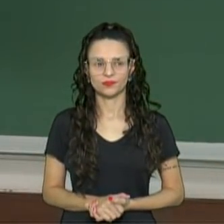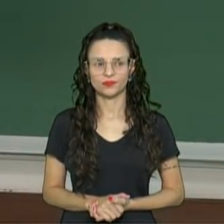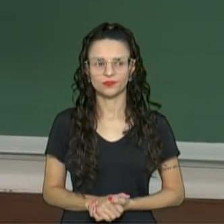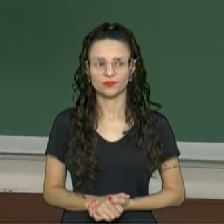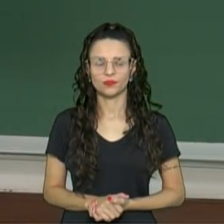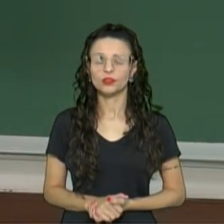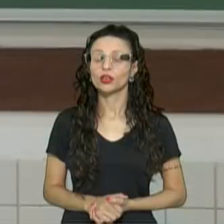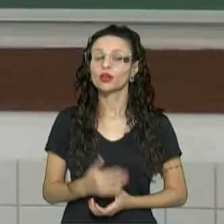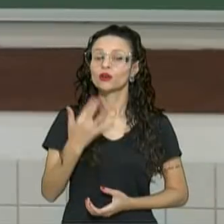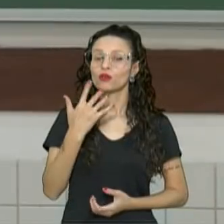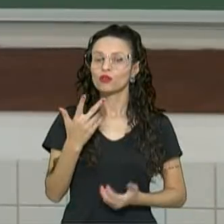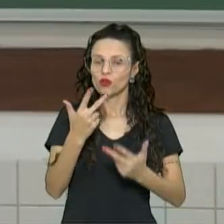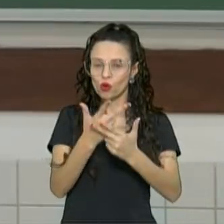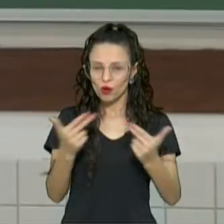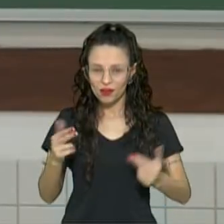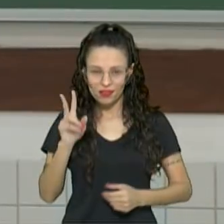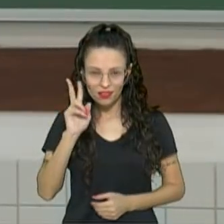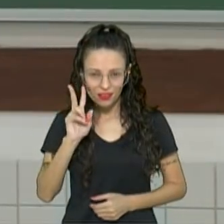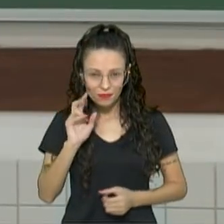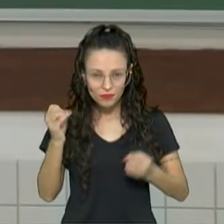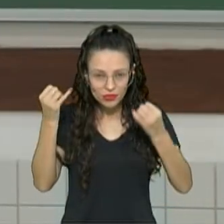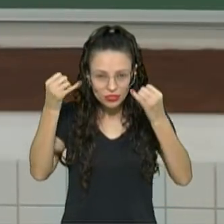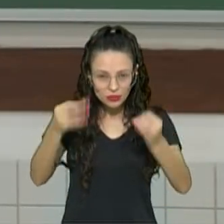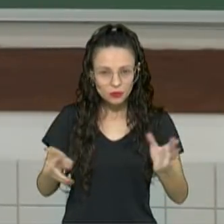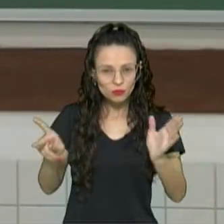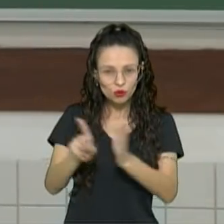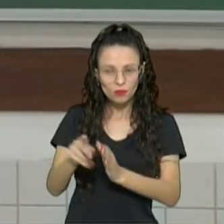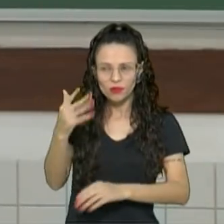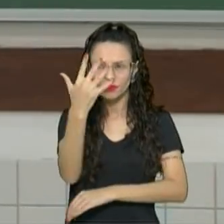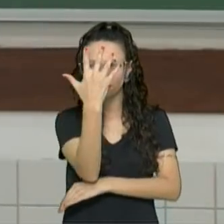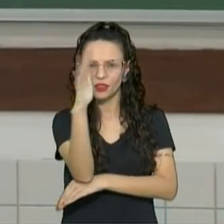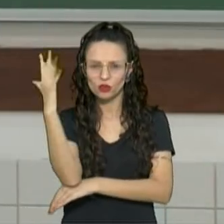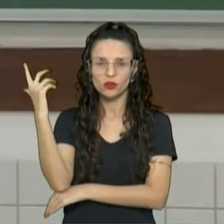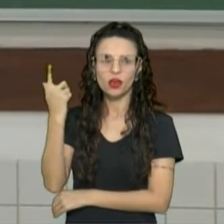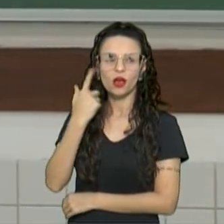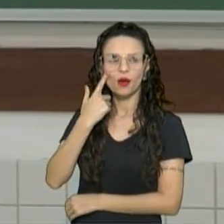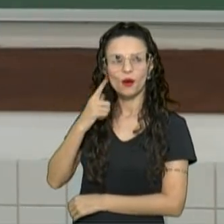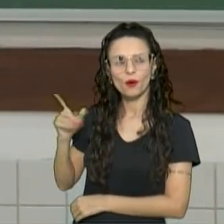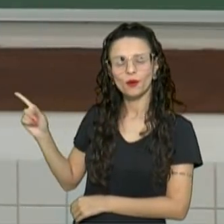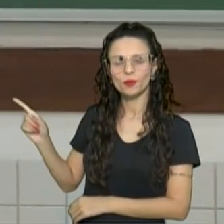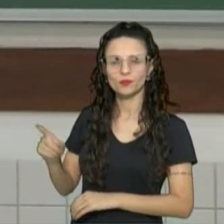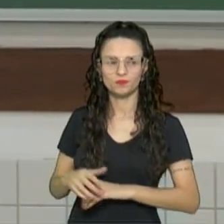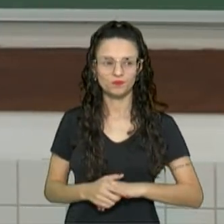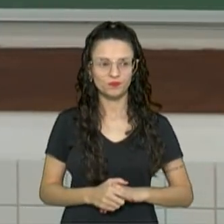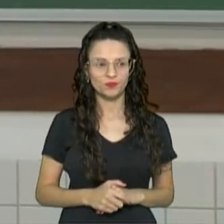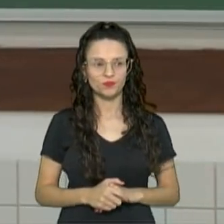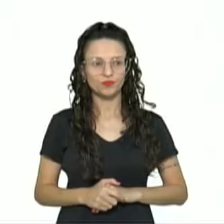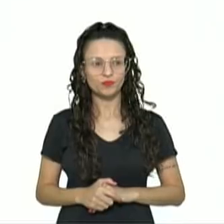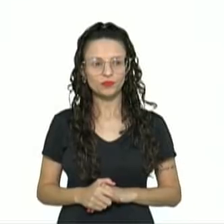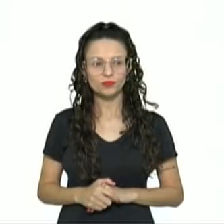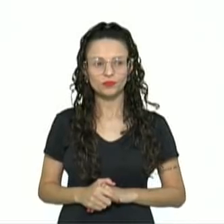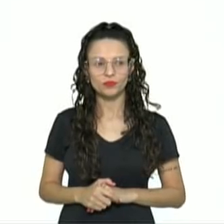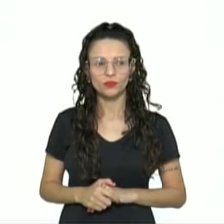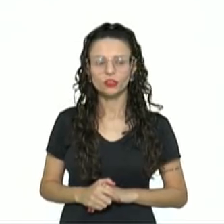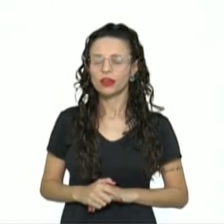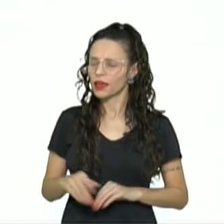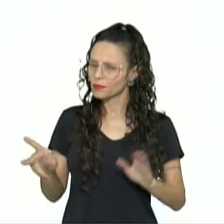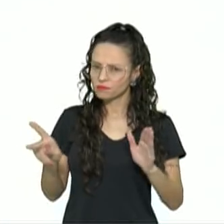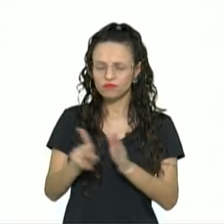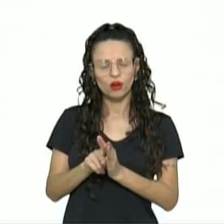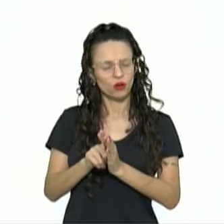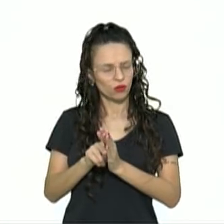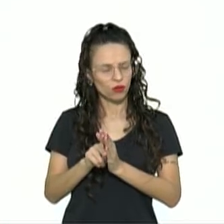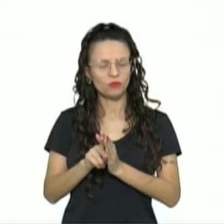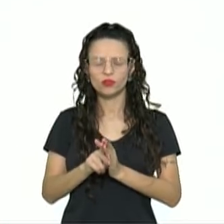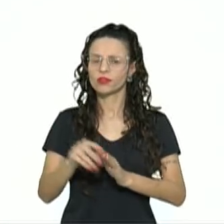As cores, né? Lembra que a professora falou que são tiradas na natureza? Então, vamos descobrir de onde elas são tiradas, ó. Então, são elementos tirados